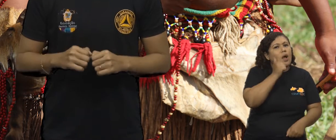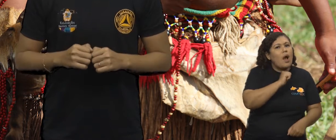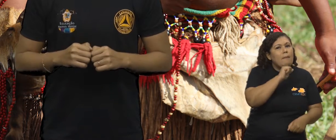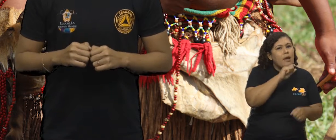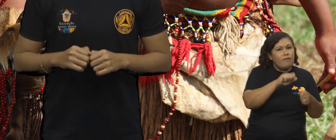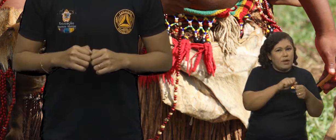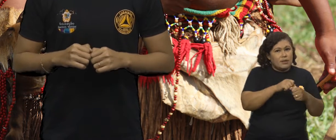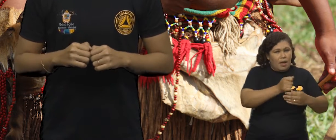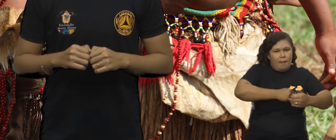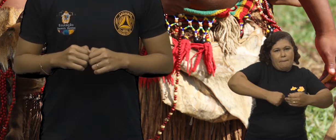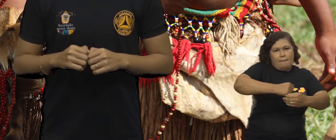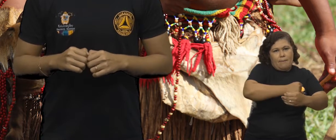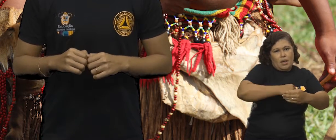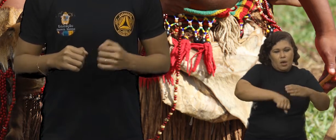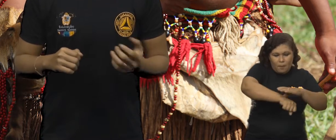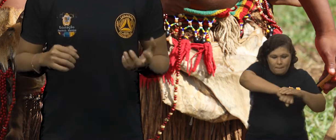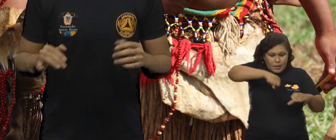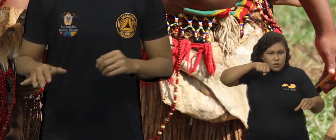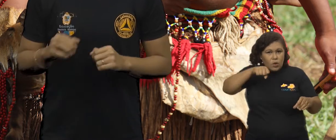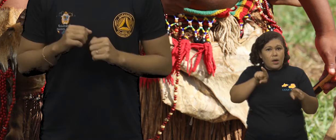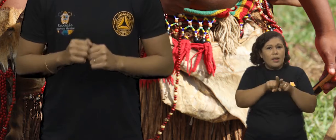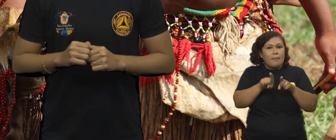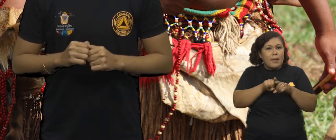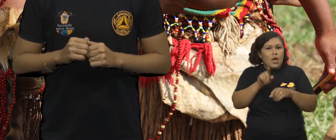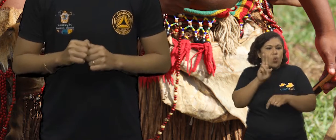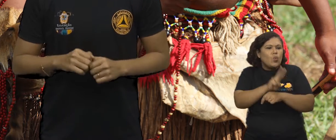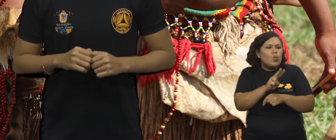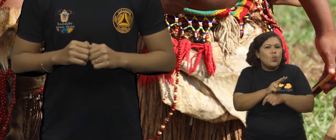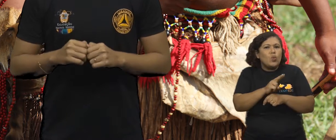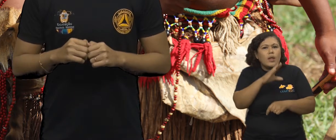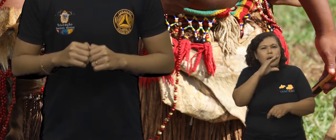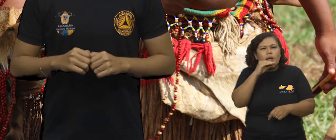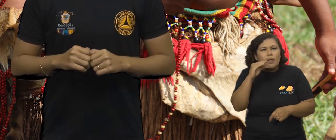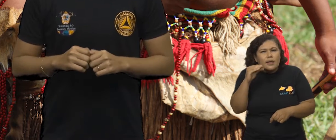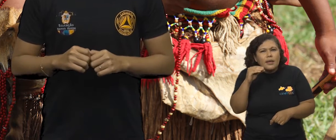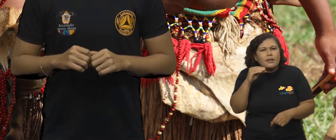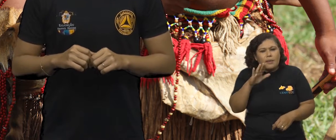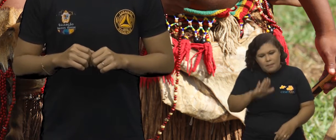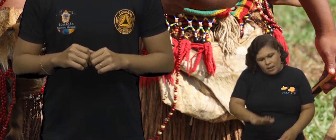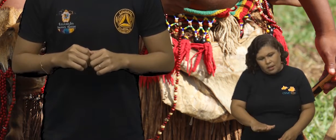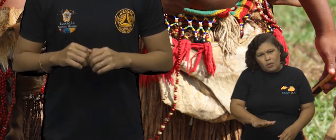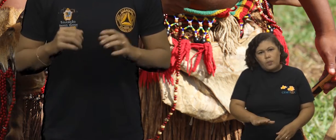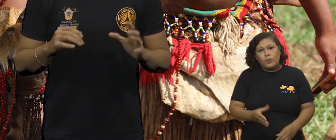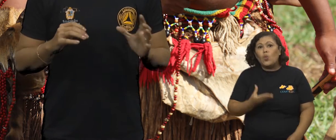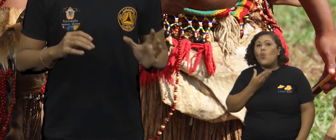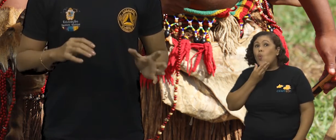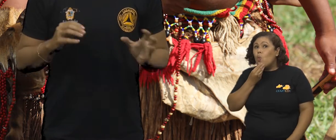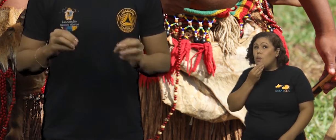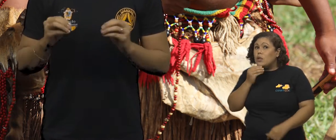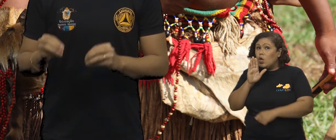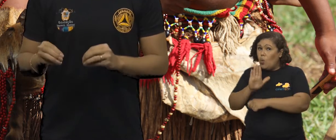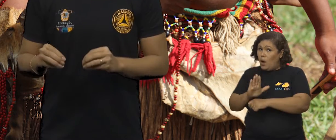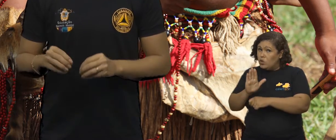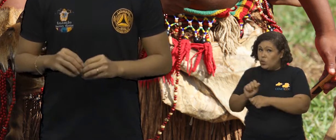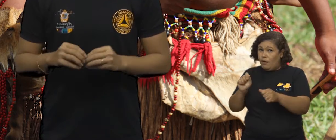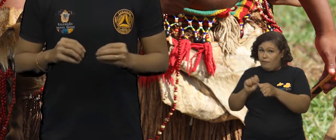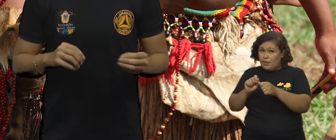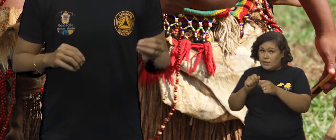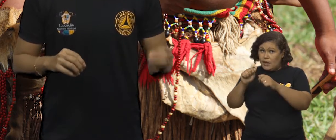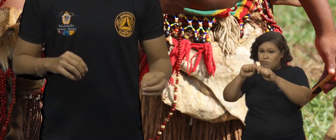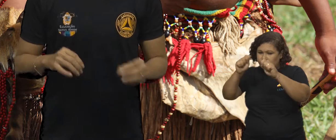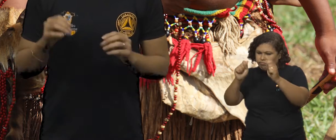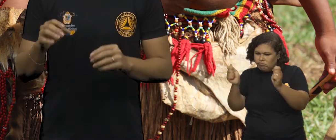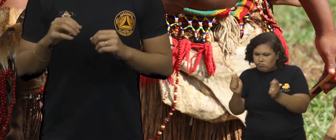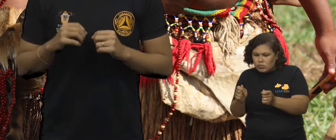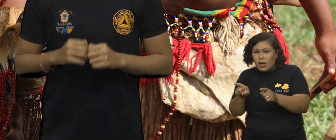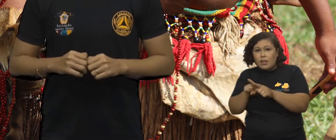de mandioca e também ajudam a cuidar dos irmãos menores. Os meninos, além de ajudar na fabricação dos artefatos, acompanham